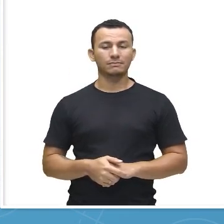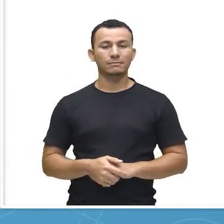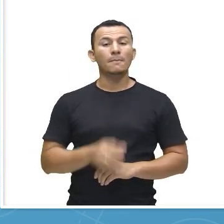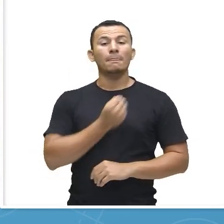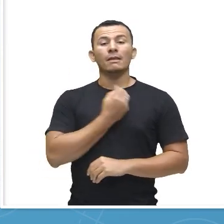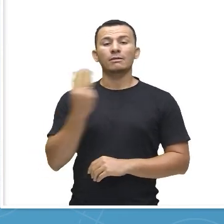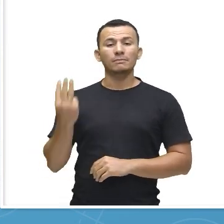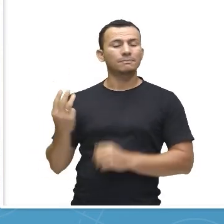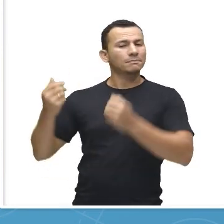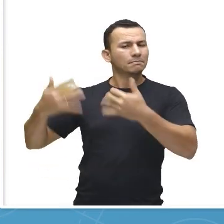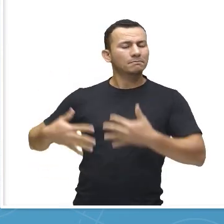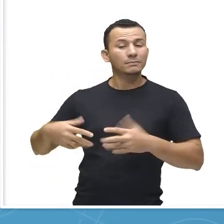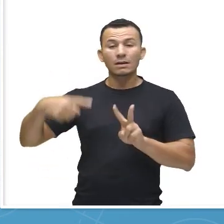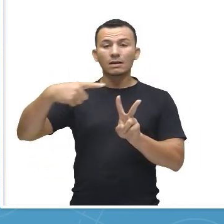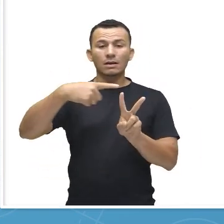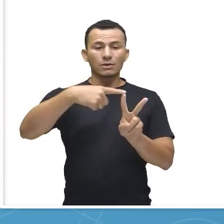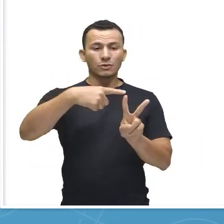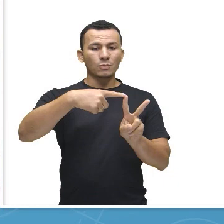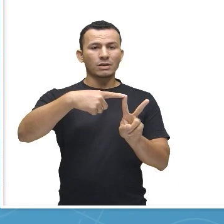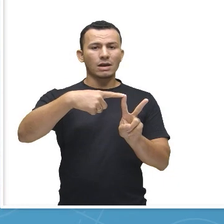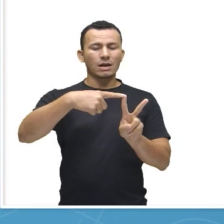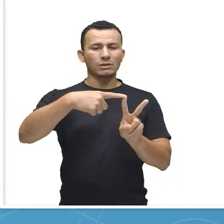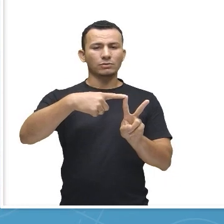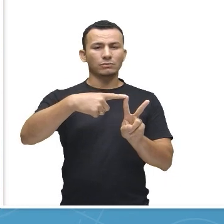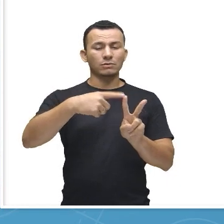Terceira questão, a raiz quadrada de